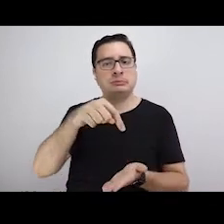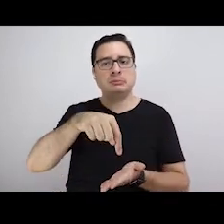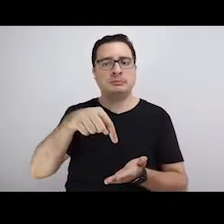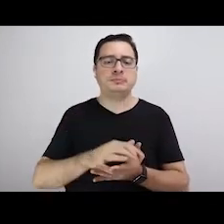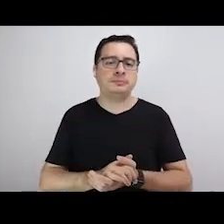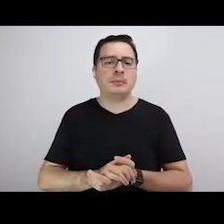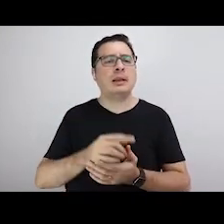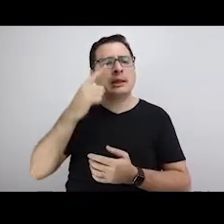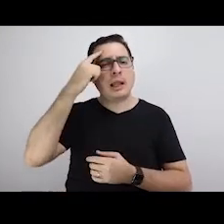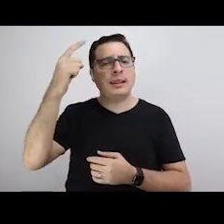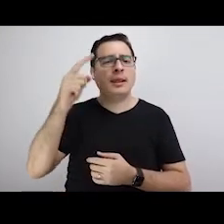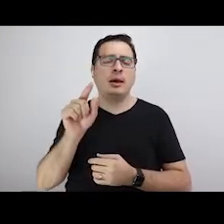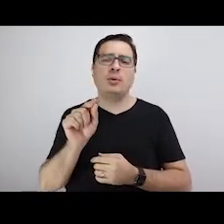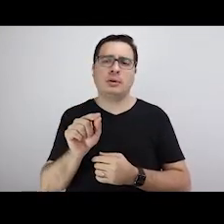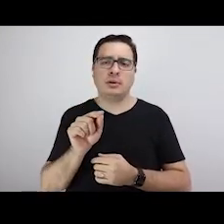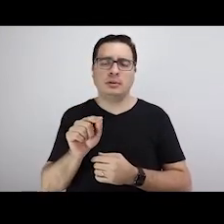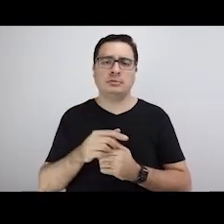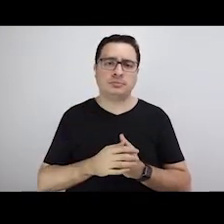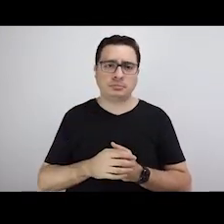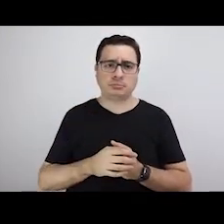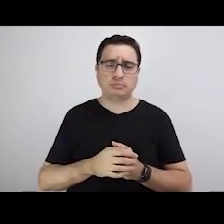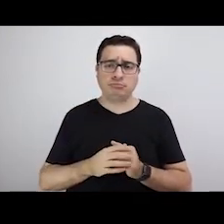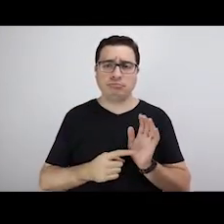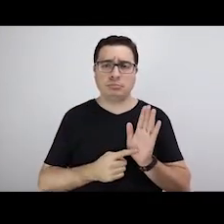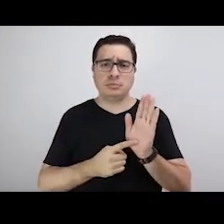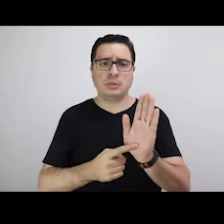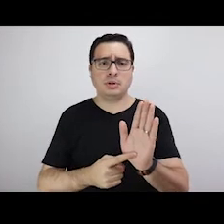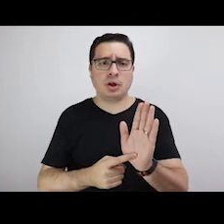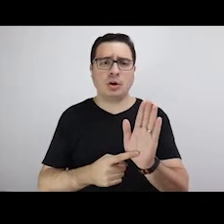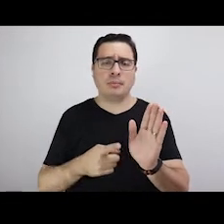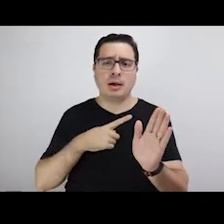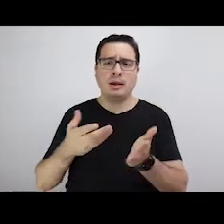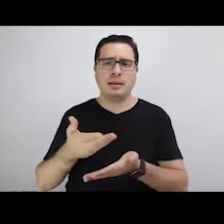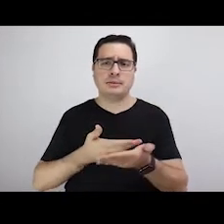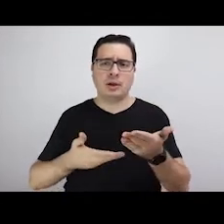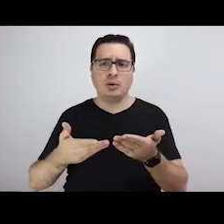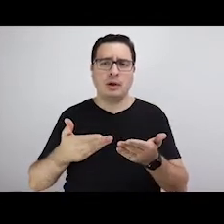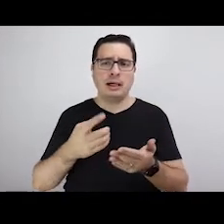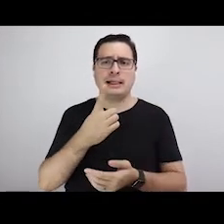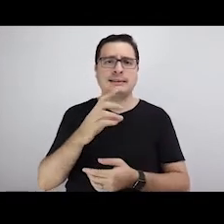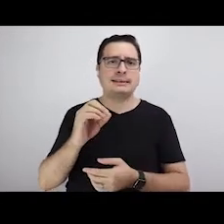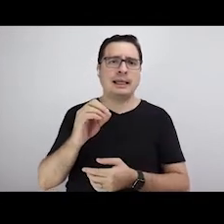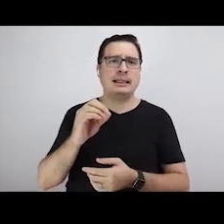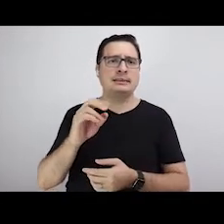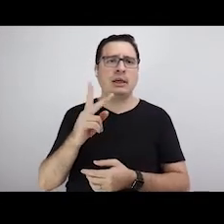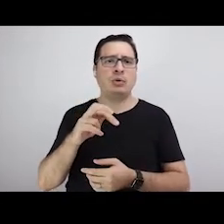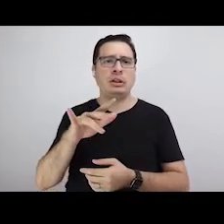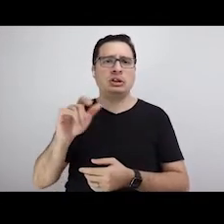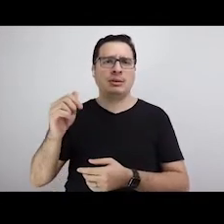nossa ideia aqui foi trazer uma relação entre as 10 heurísticas criadas lá